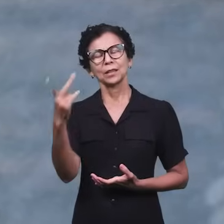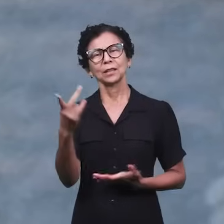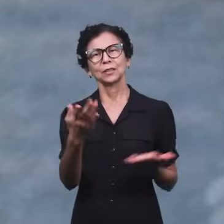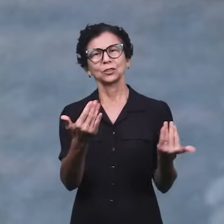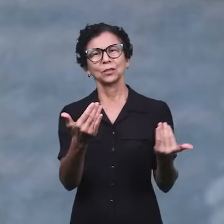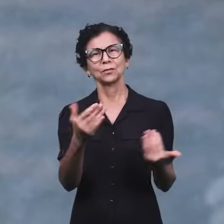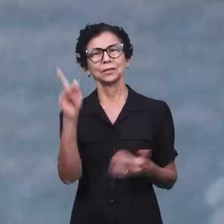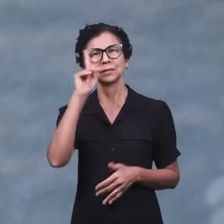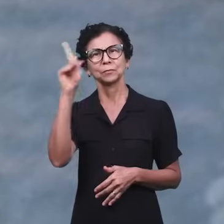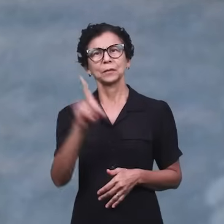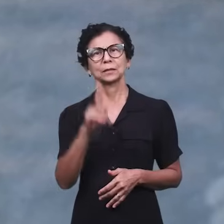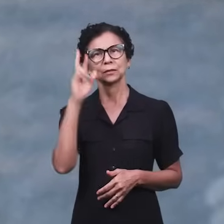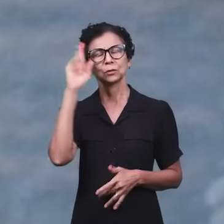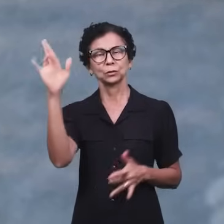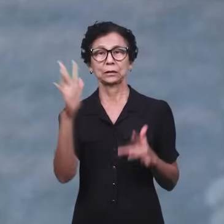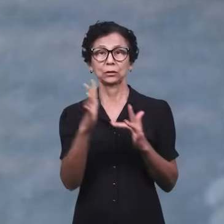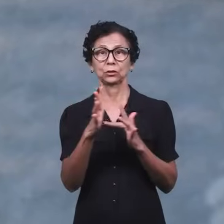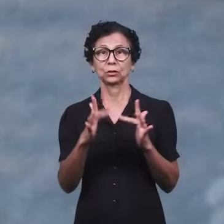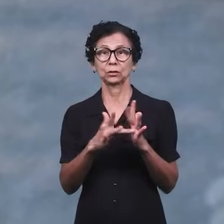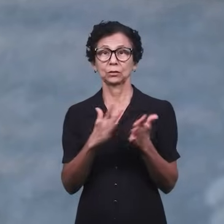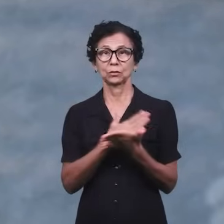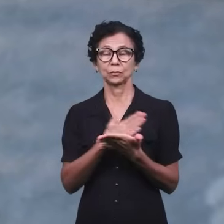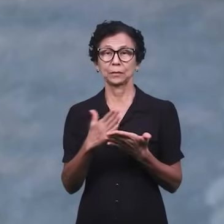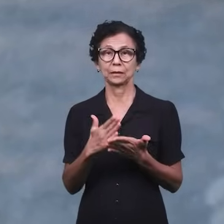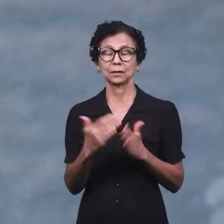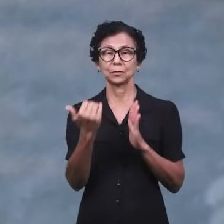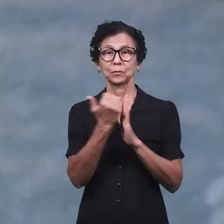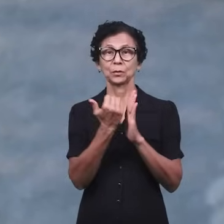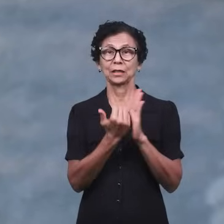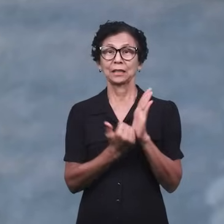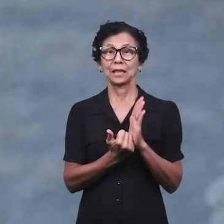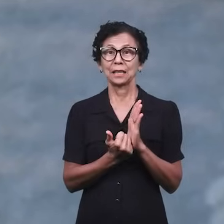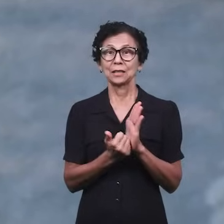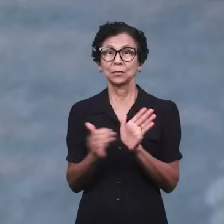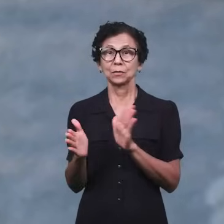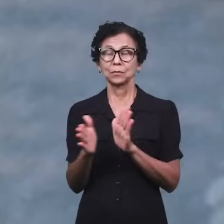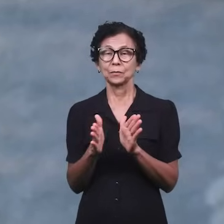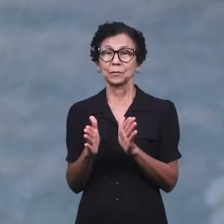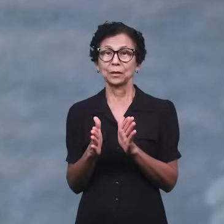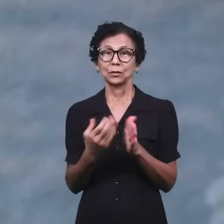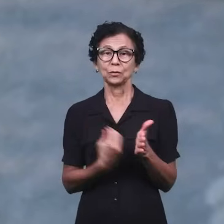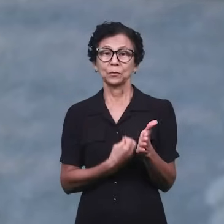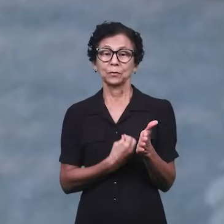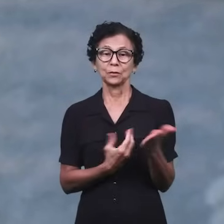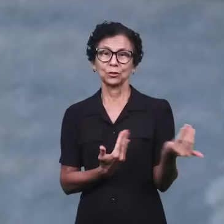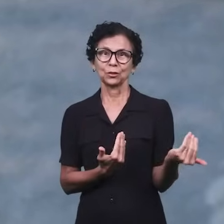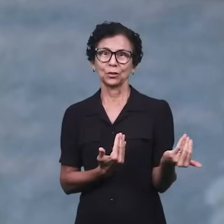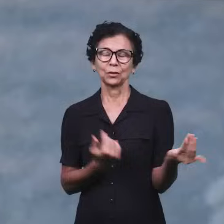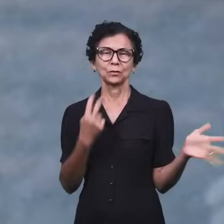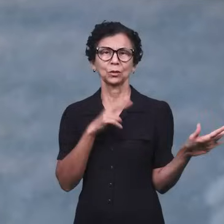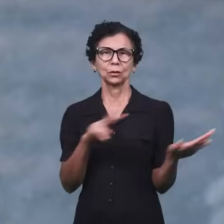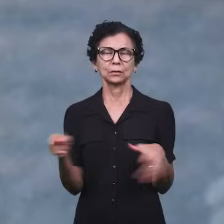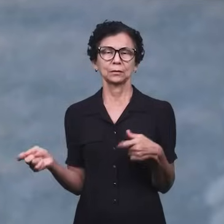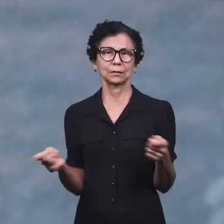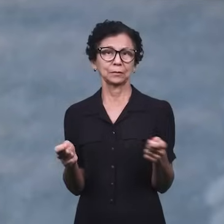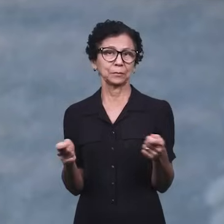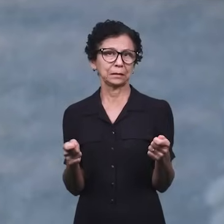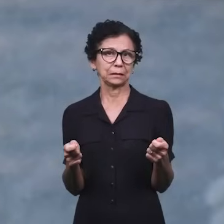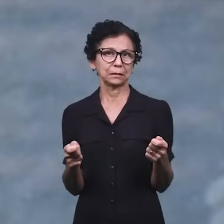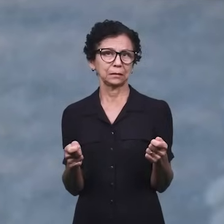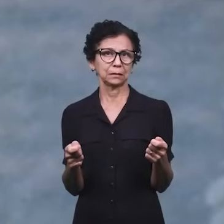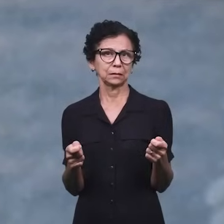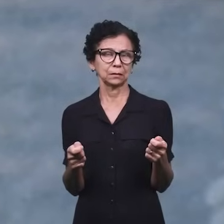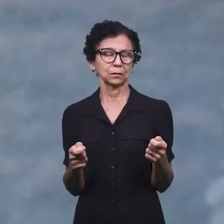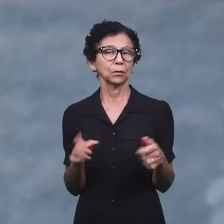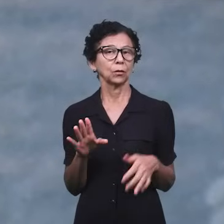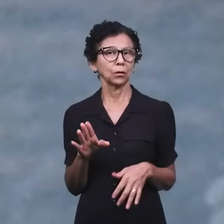Fala jovem a paz do Senhor Jesus estamos começando mais uma edição do programa os dias da minha Mocidade esse programa semanal